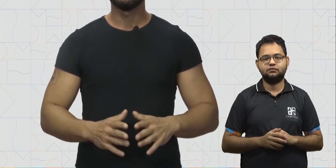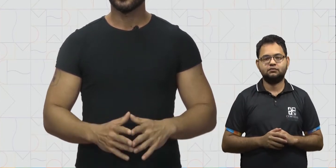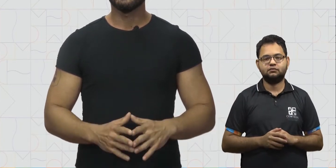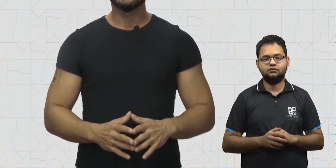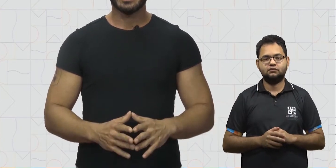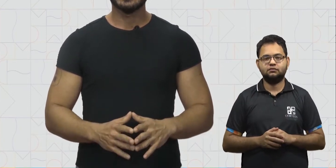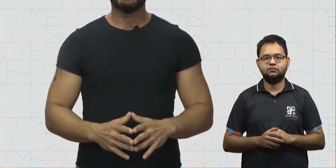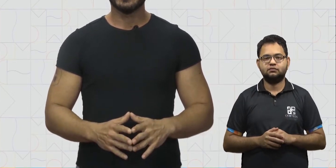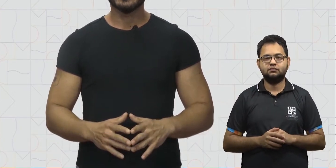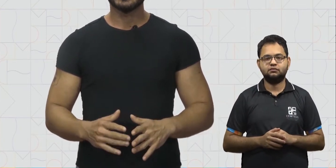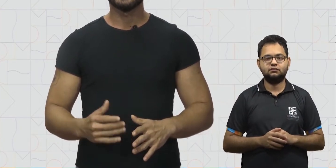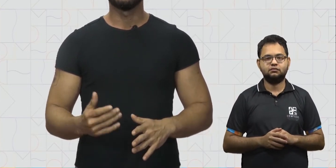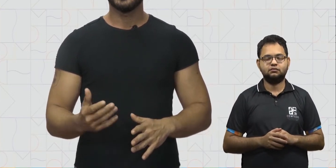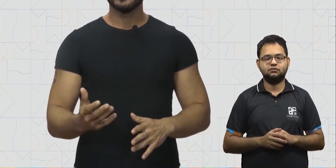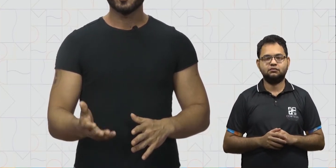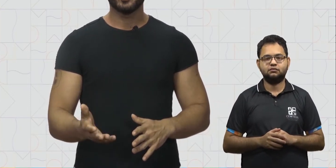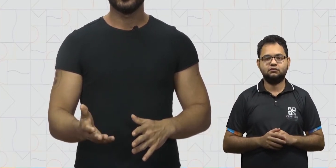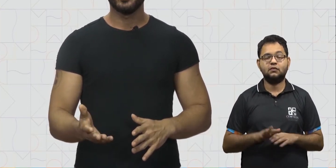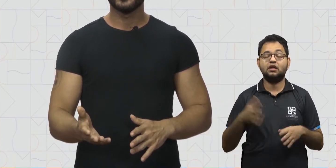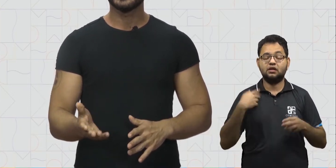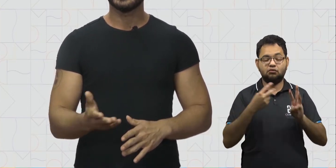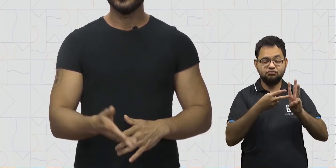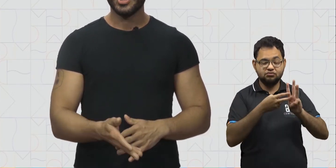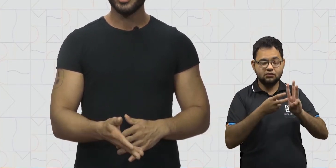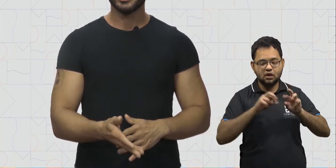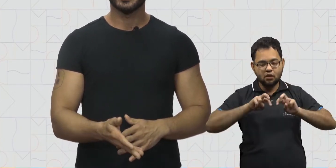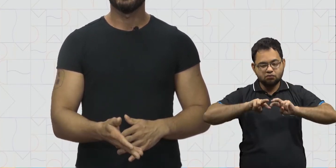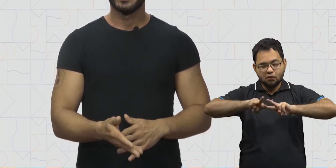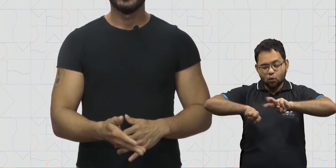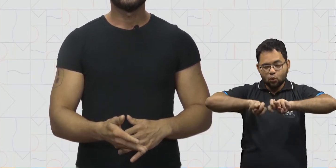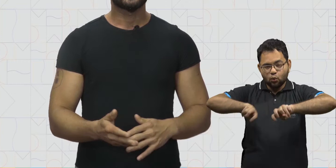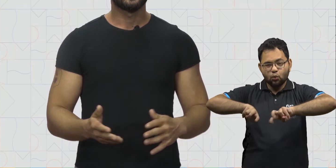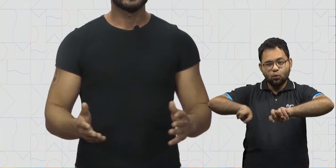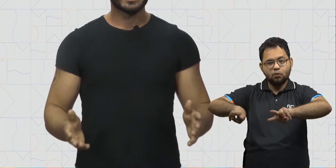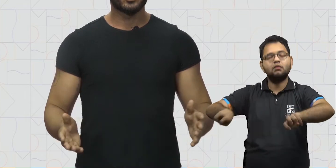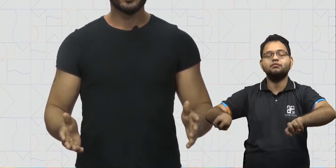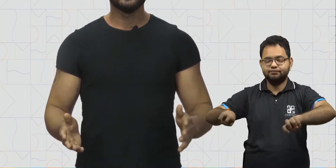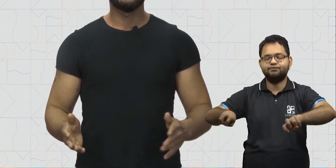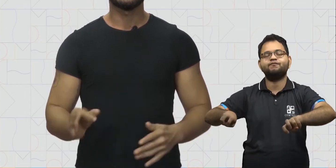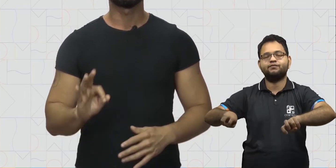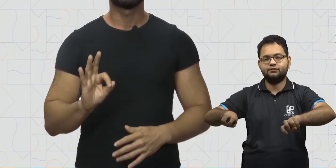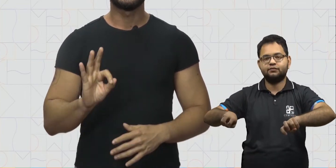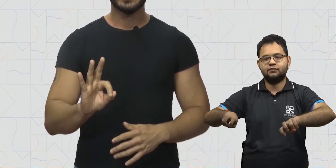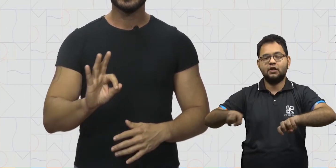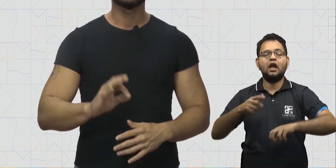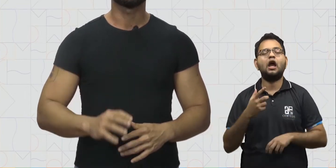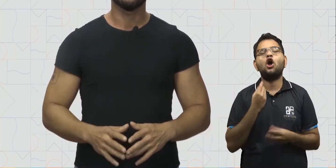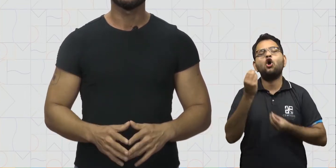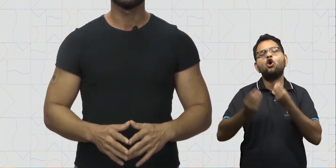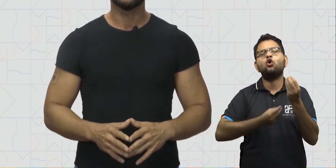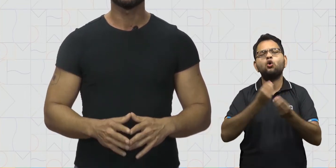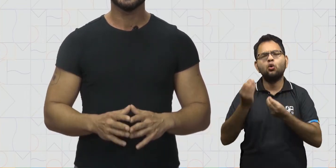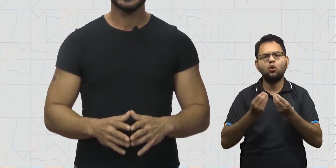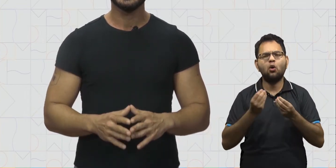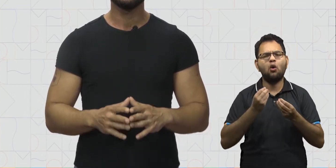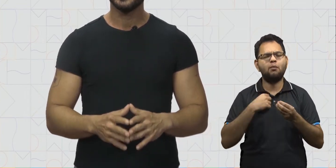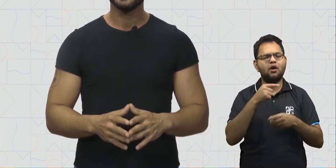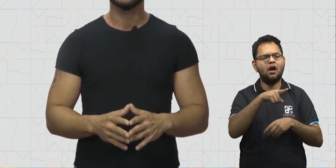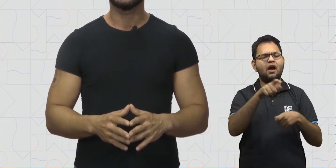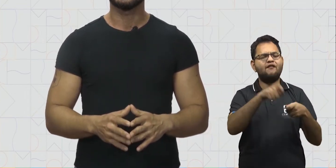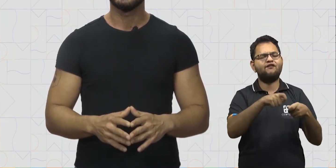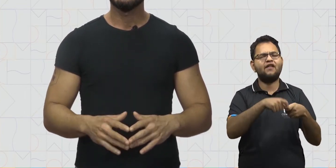Como a mão de obra usada para a extração desses produtos era indígena, os colonizadores tiveram 3 formas de